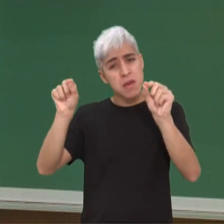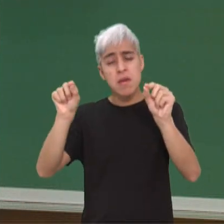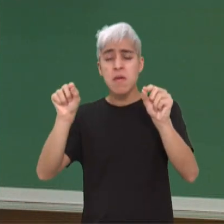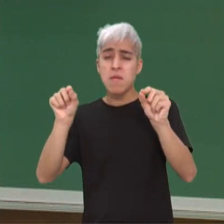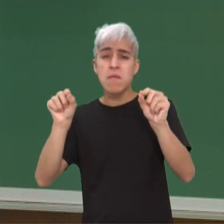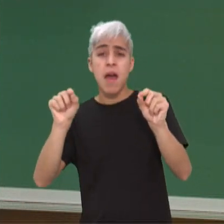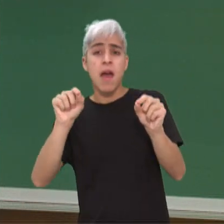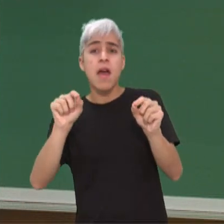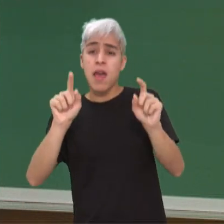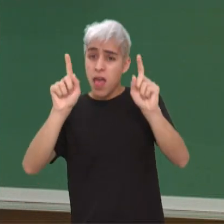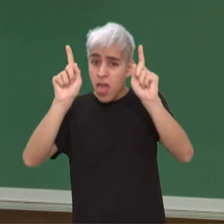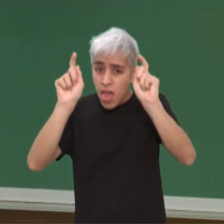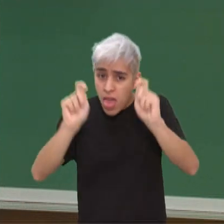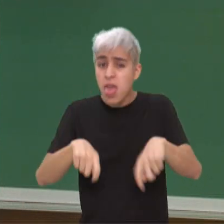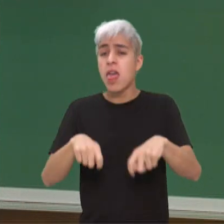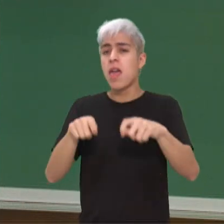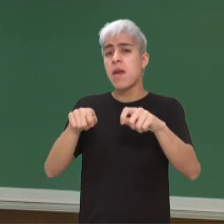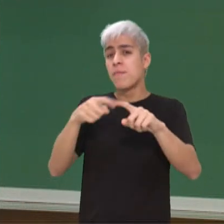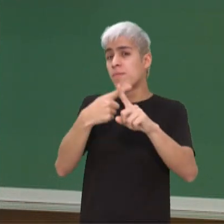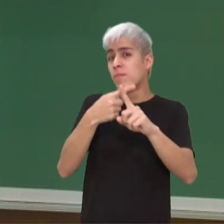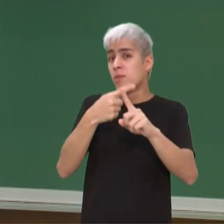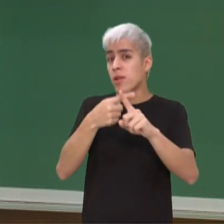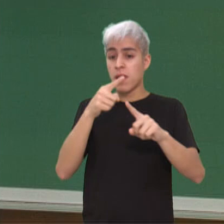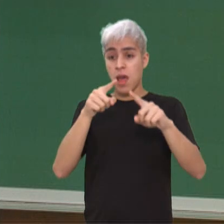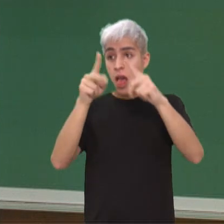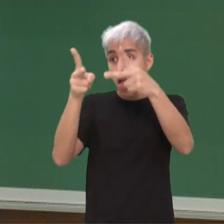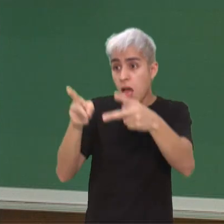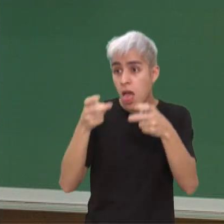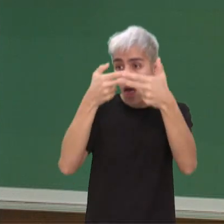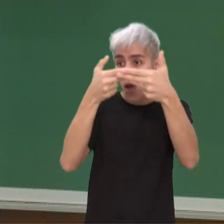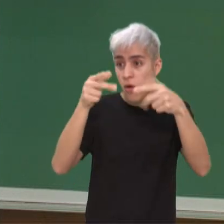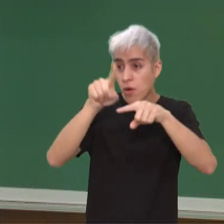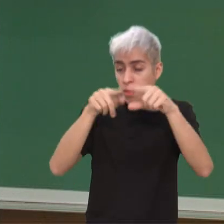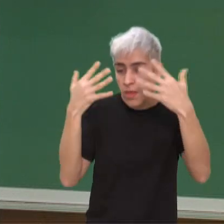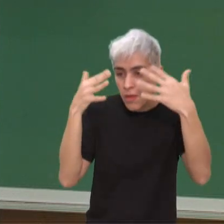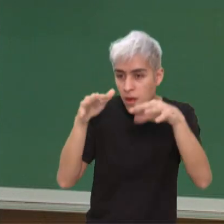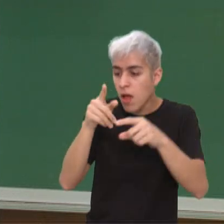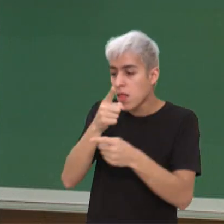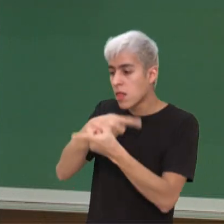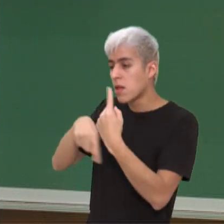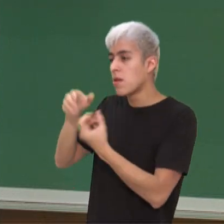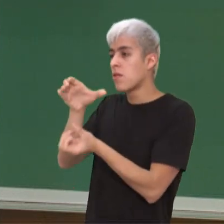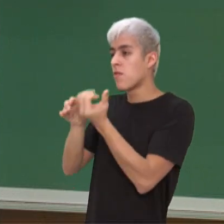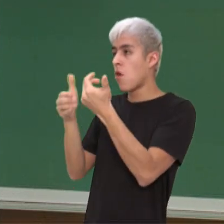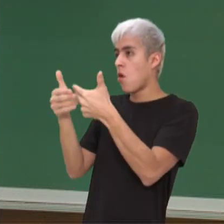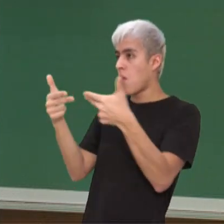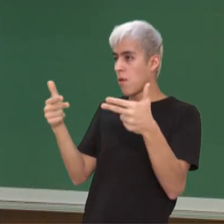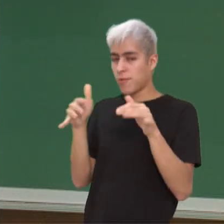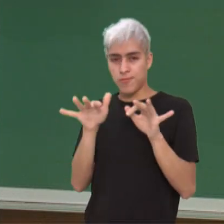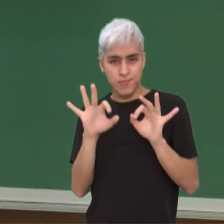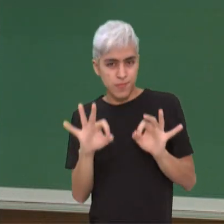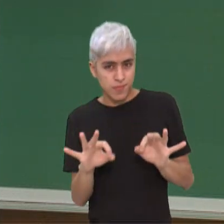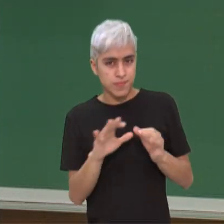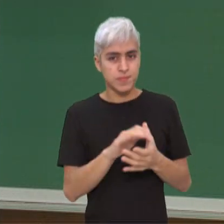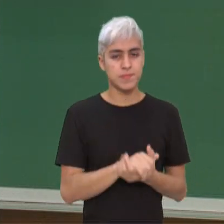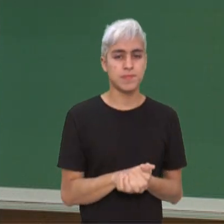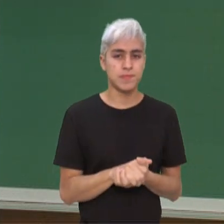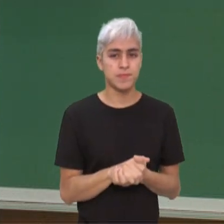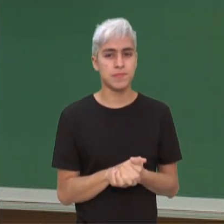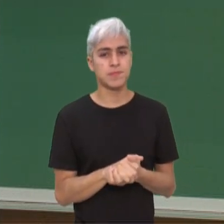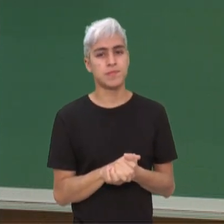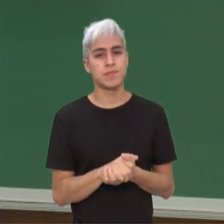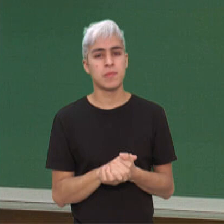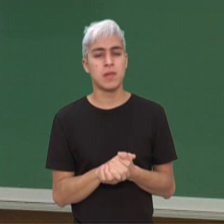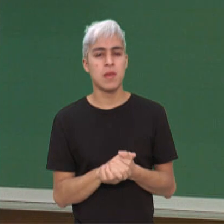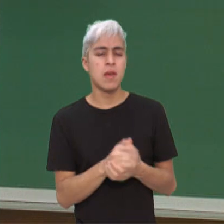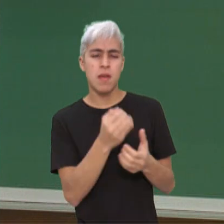aí da extração de recursos naturais, ok? E os exemplos